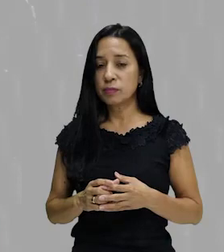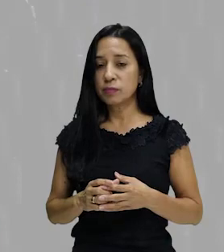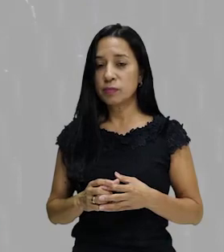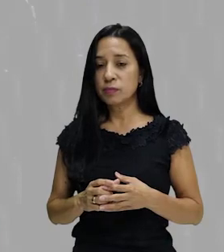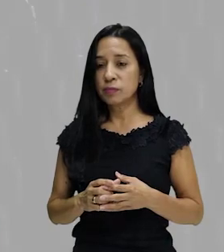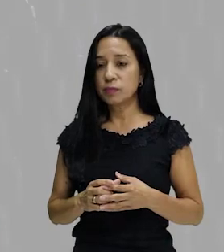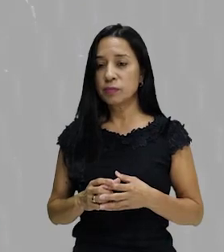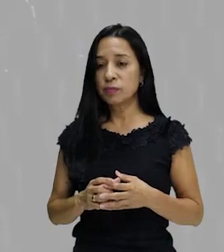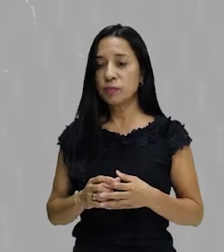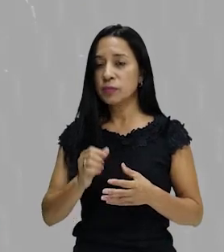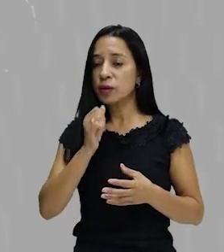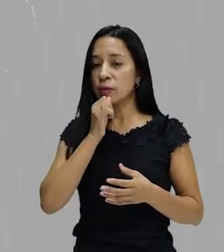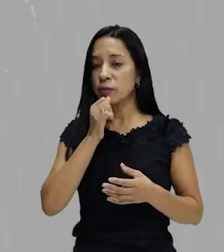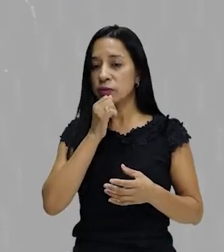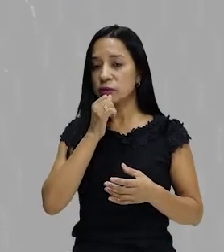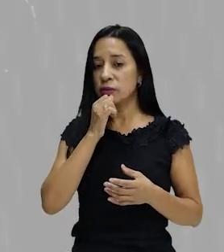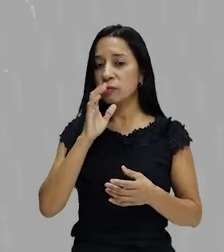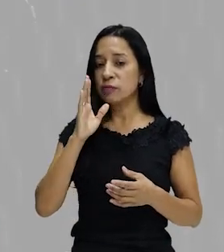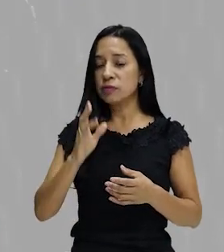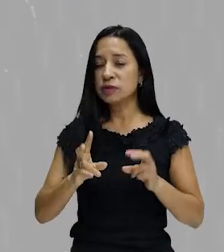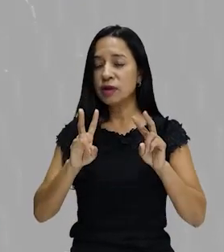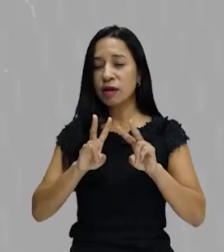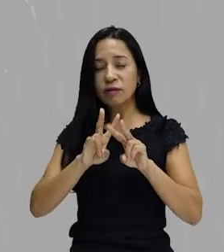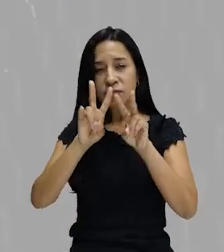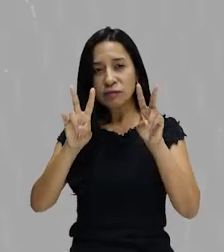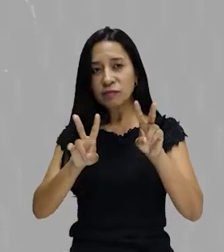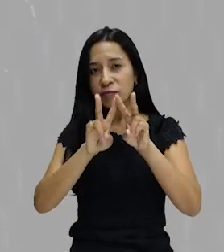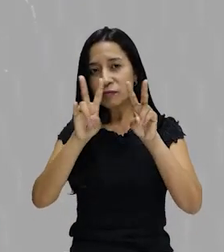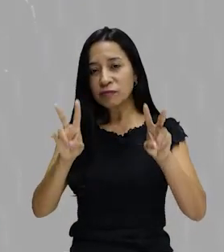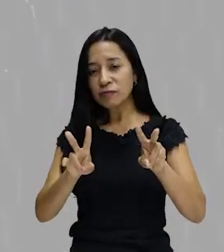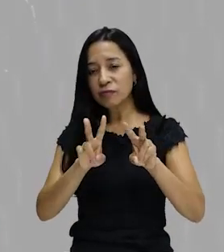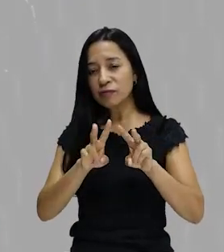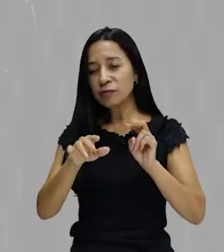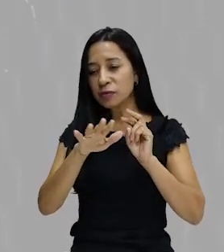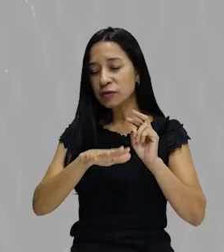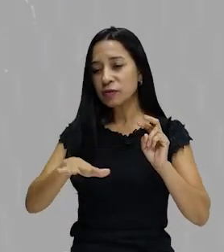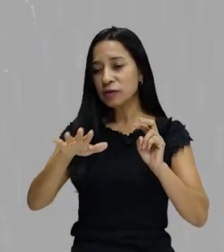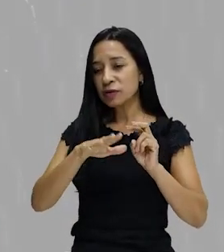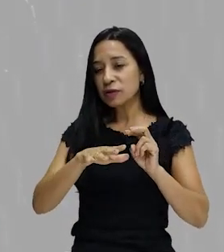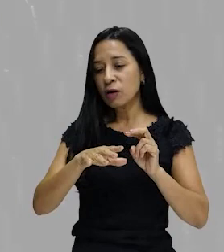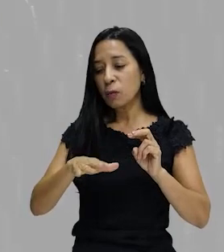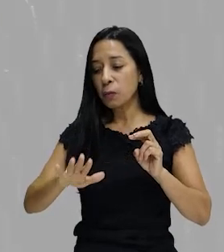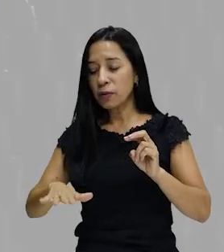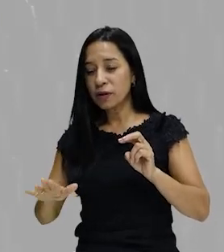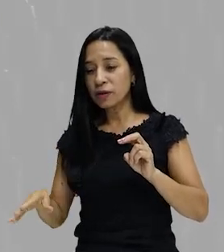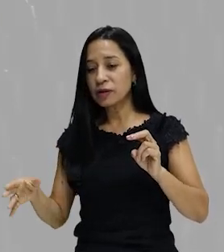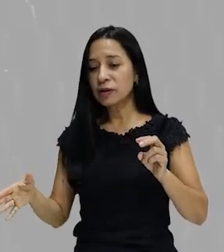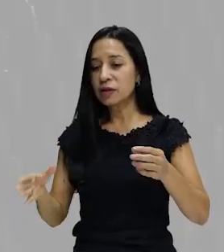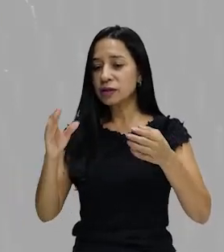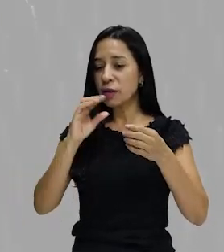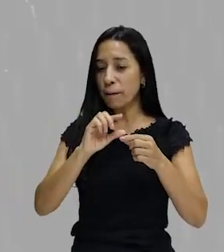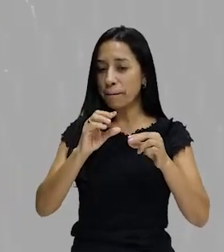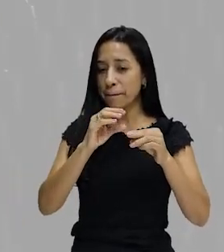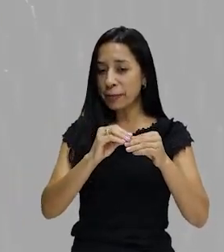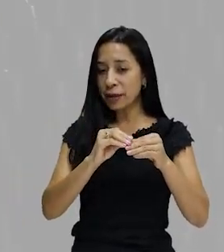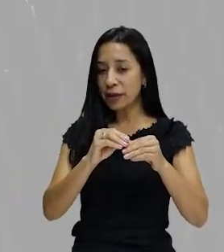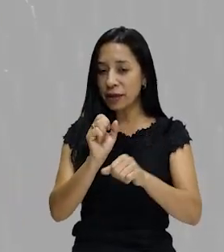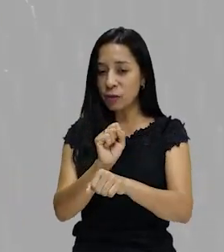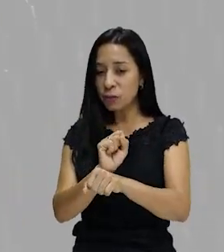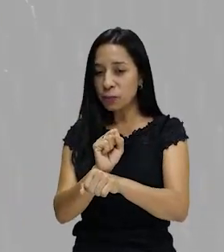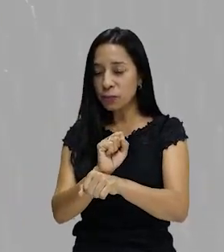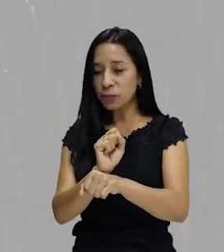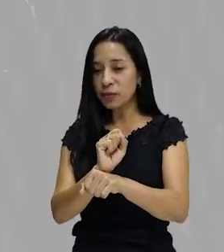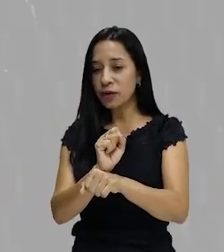Né? Vocês já devem ter visualizado a situação. Então a criança pega o carrinho, né? Ela puxa para trás o